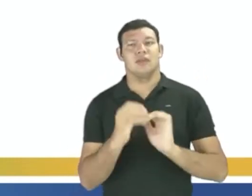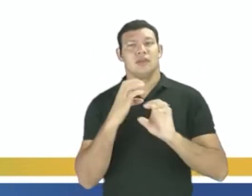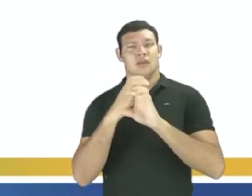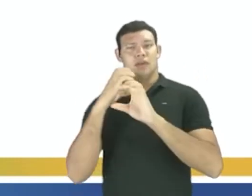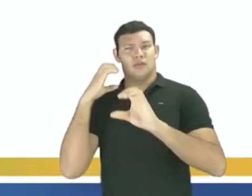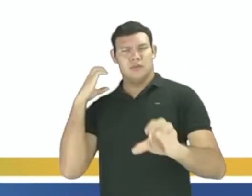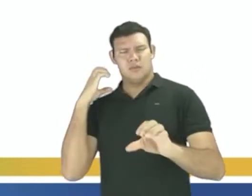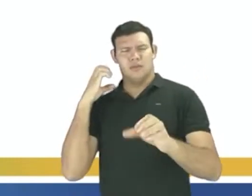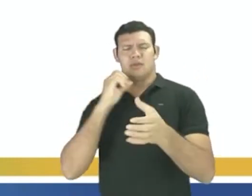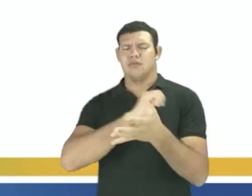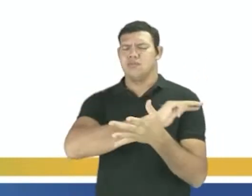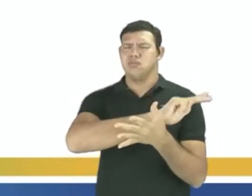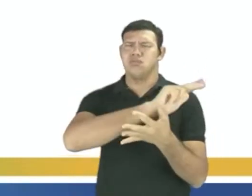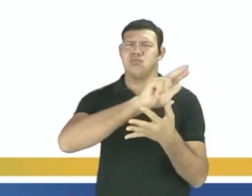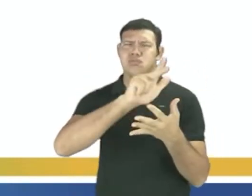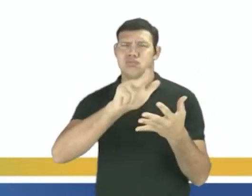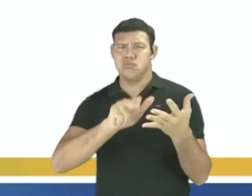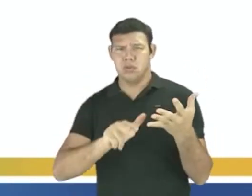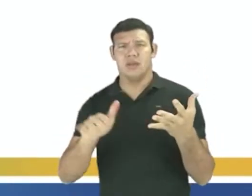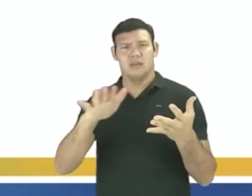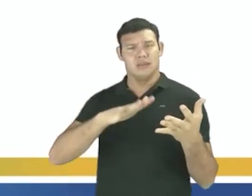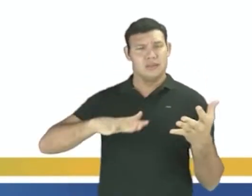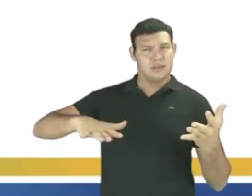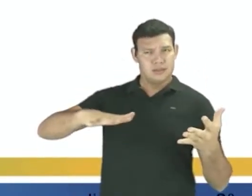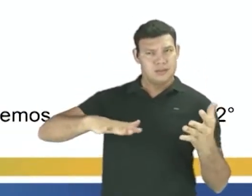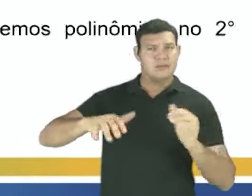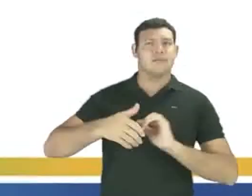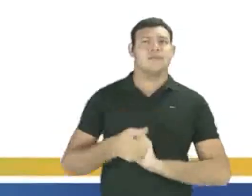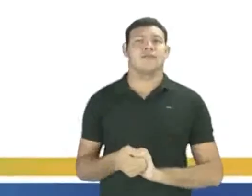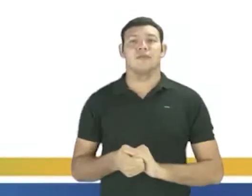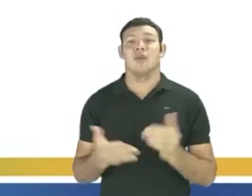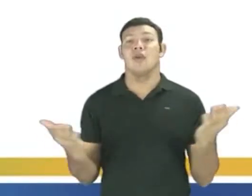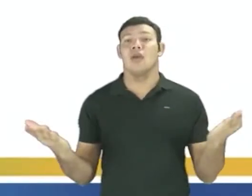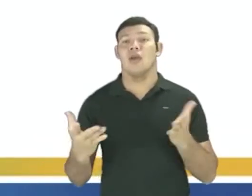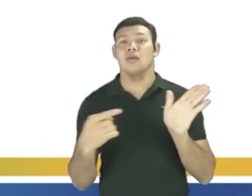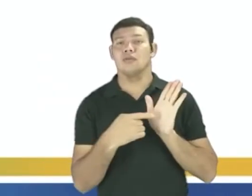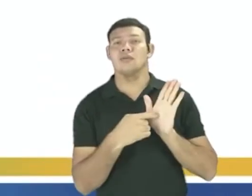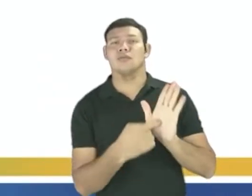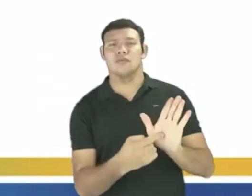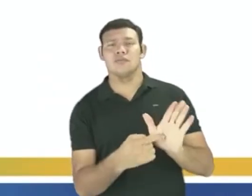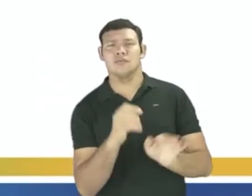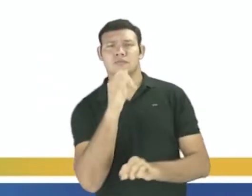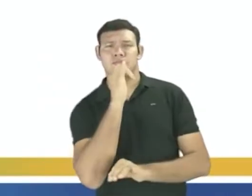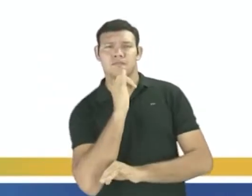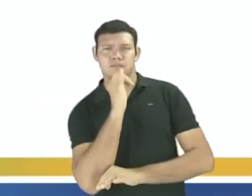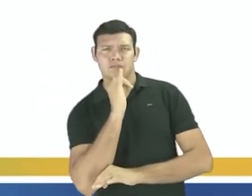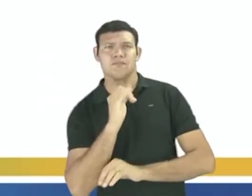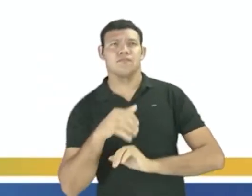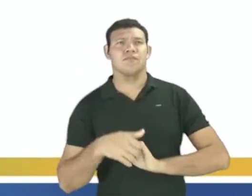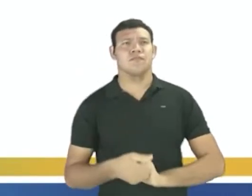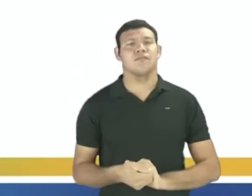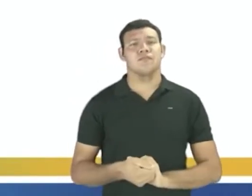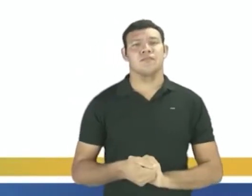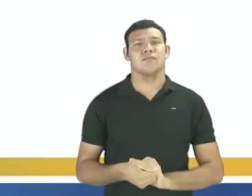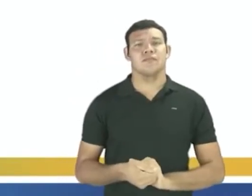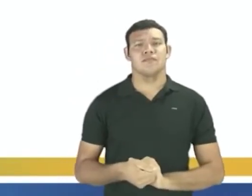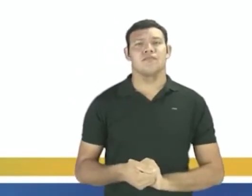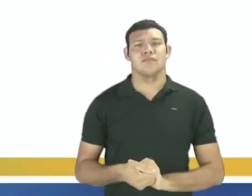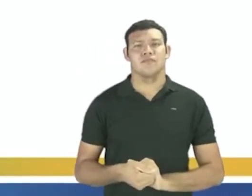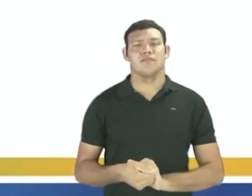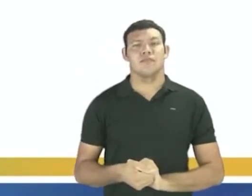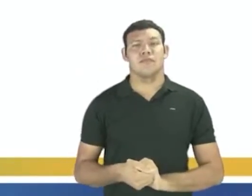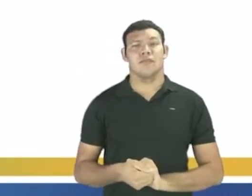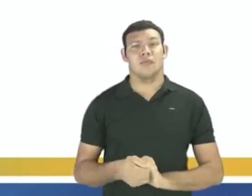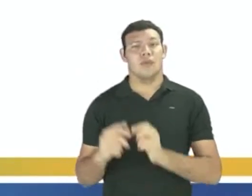e outras áreas de conhecimento. Hoje eu trouxe aqui alguns exemplos que nós vamos tratar